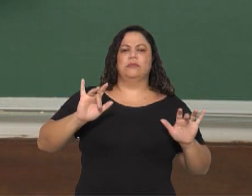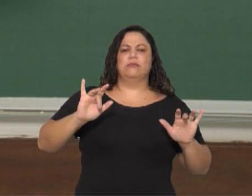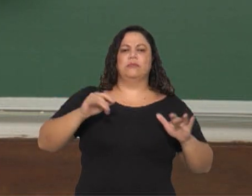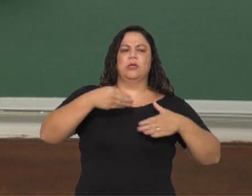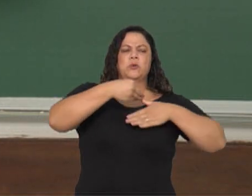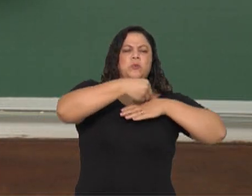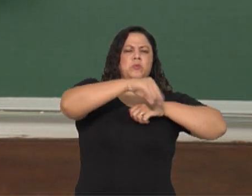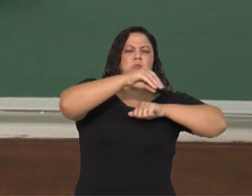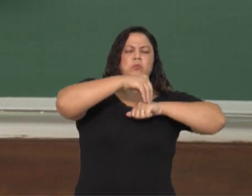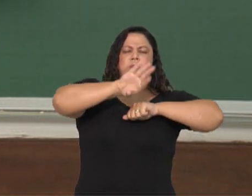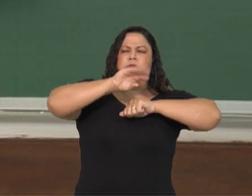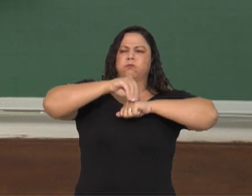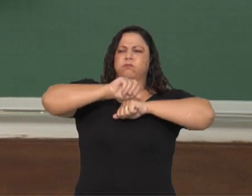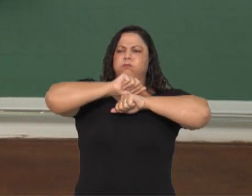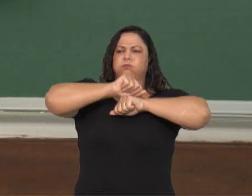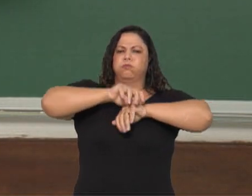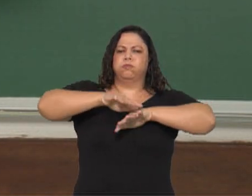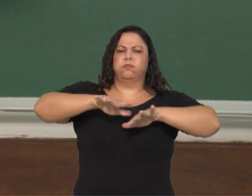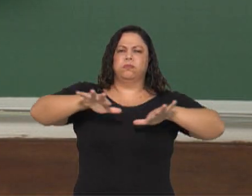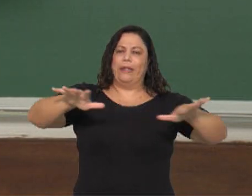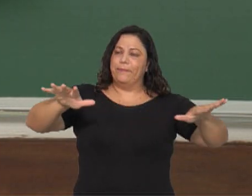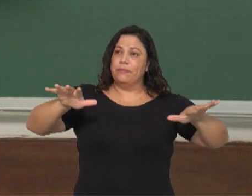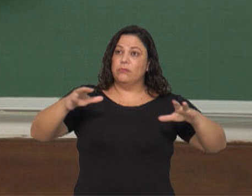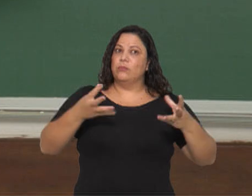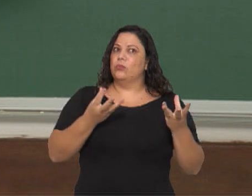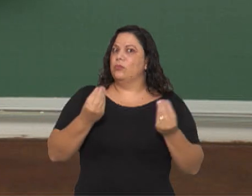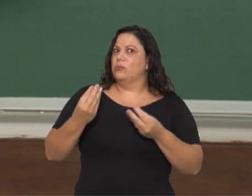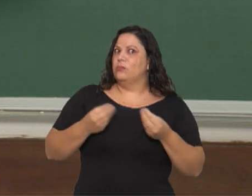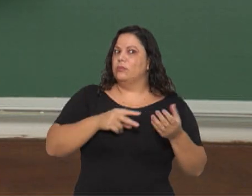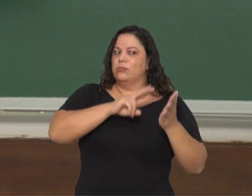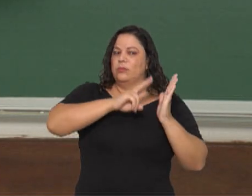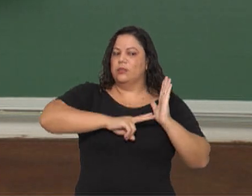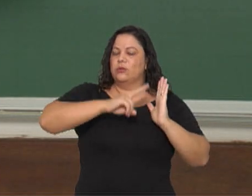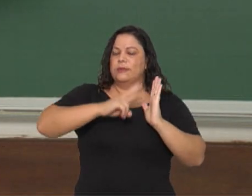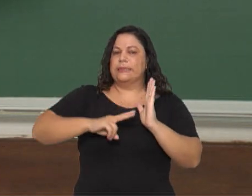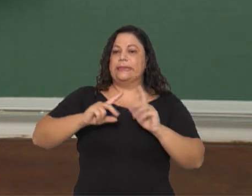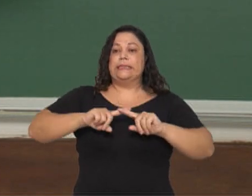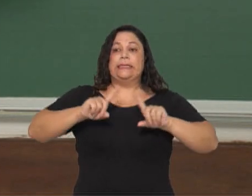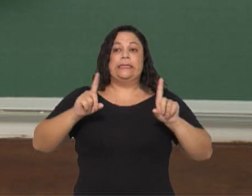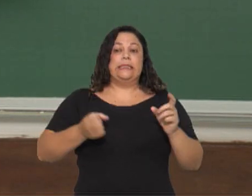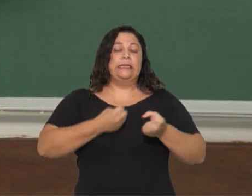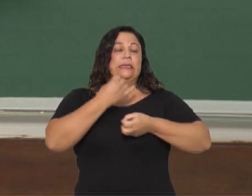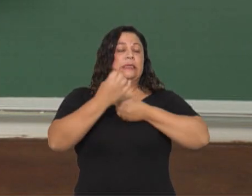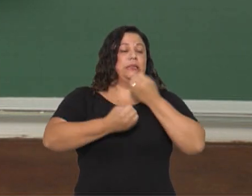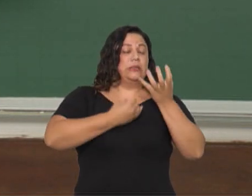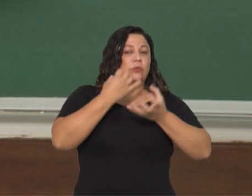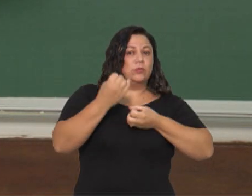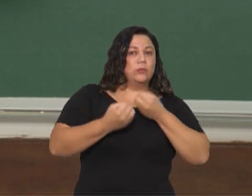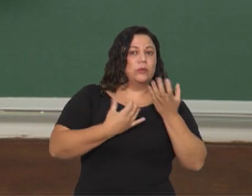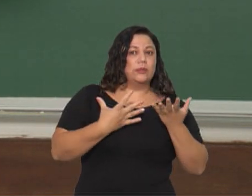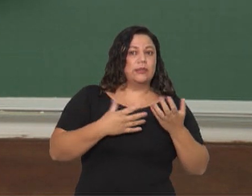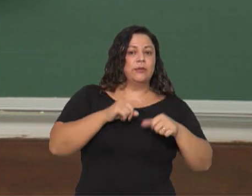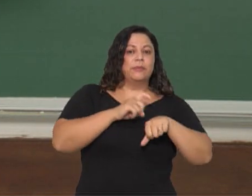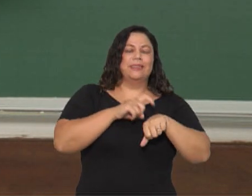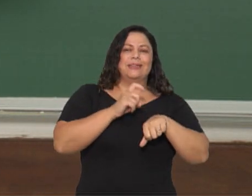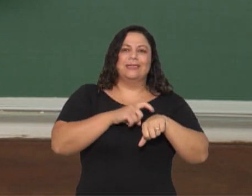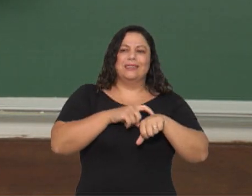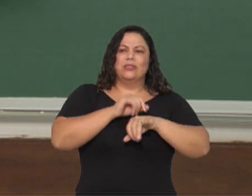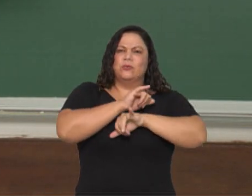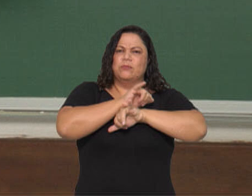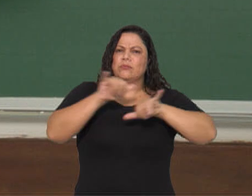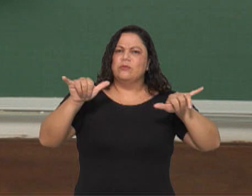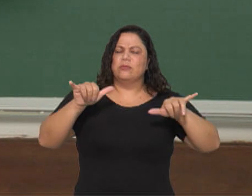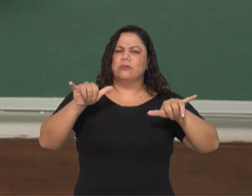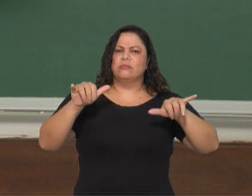manuscrito. Então, a ideia que o professor traz para a reflexão é o poema Instantes, publicado nessa reportagem